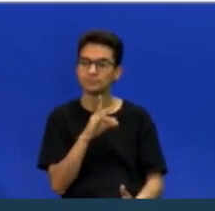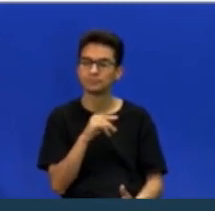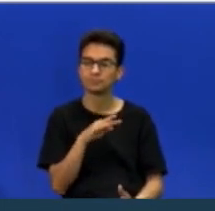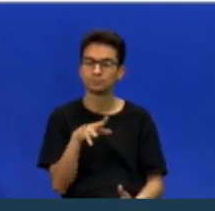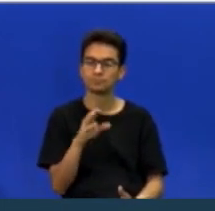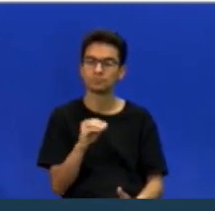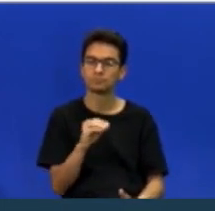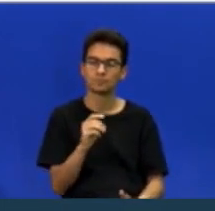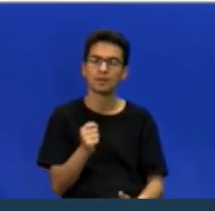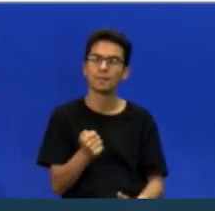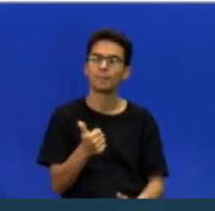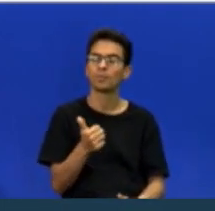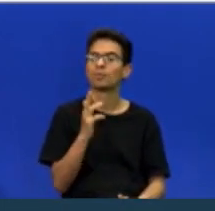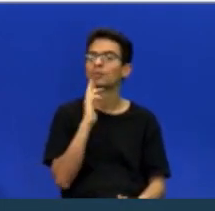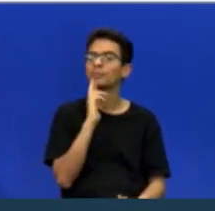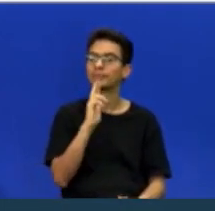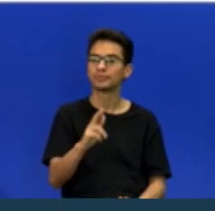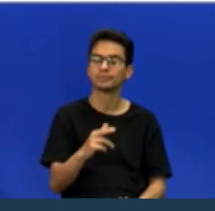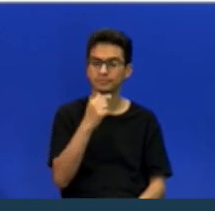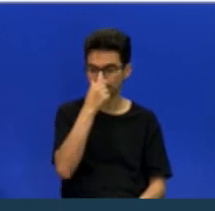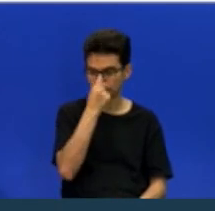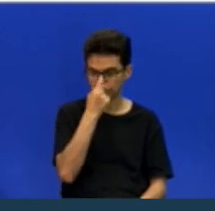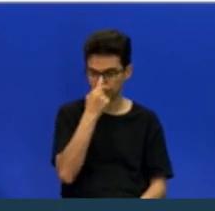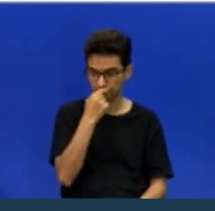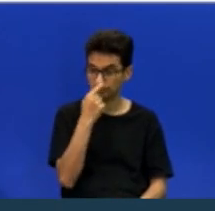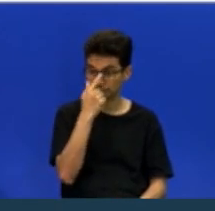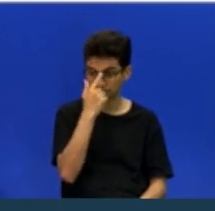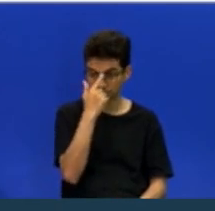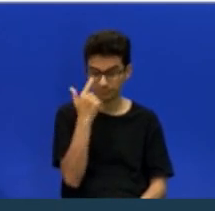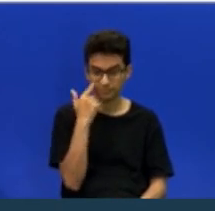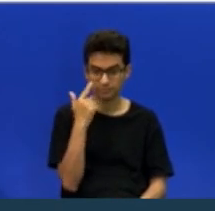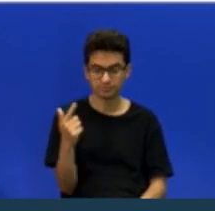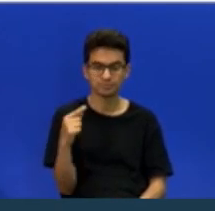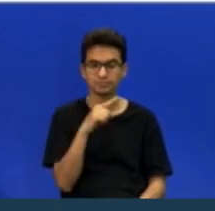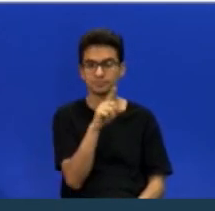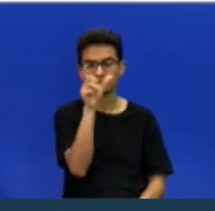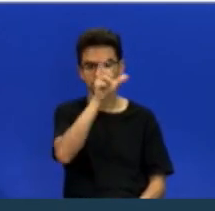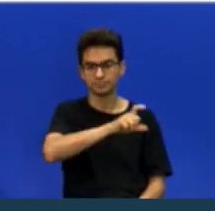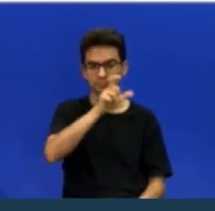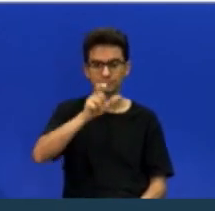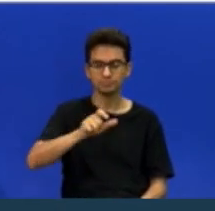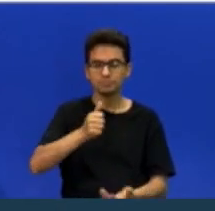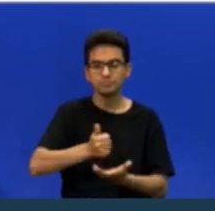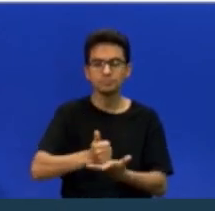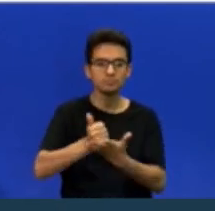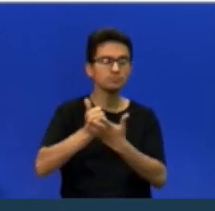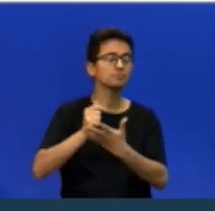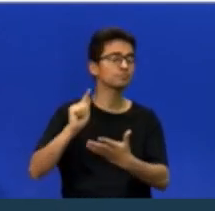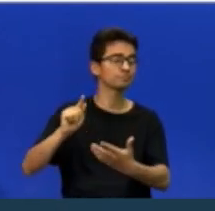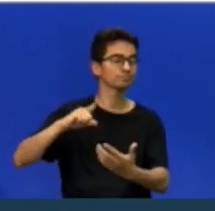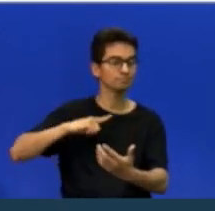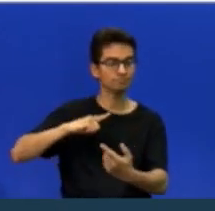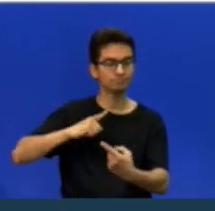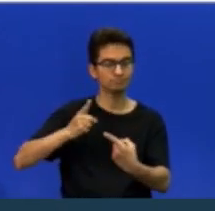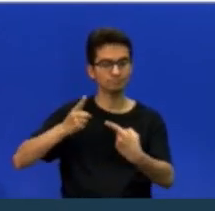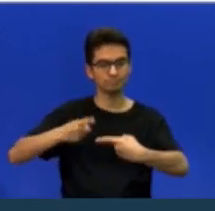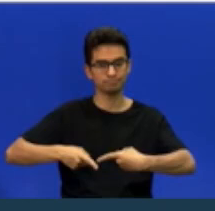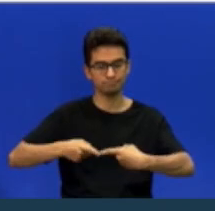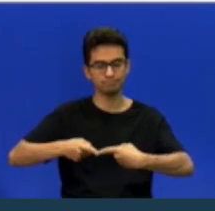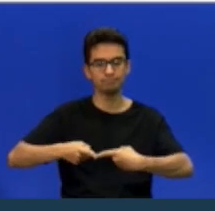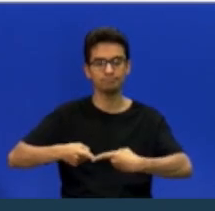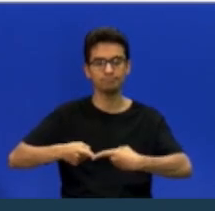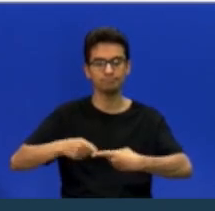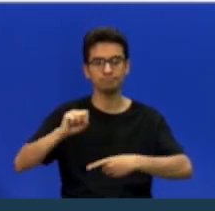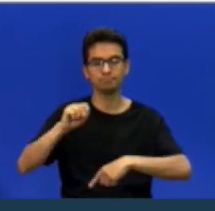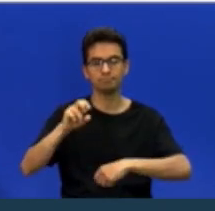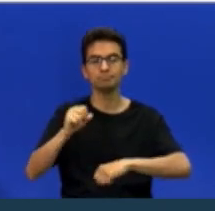e pouco resolutiva. Esses modelos assistenciais estabelecidos no Brasil se constituíam um desafio para a implantação do SUS,